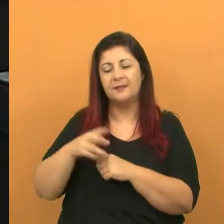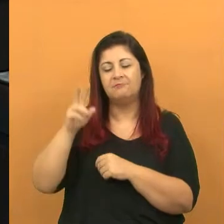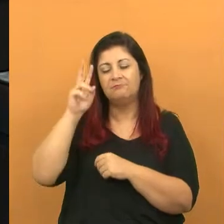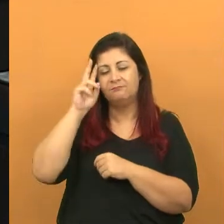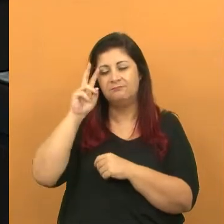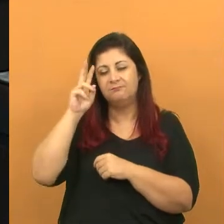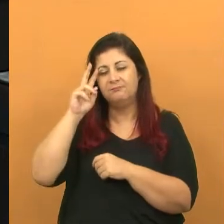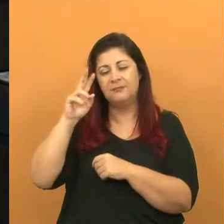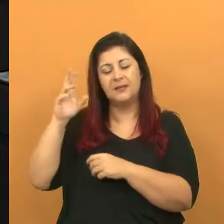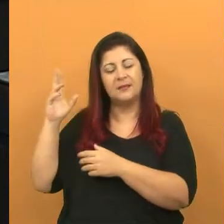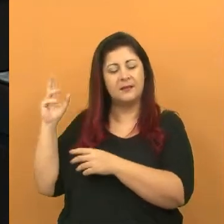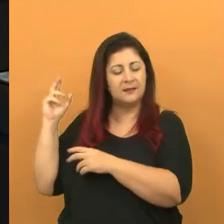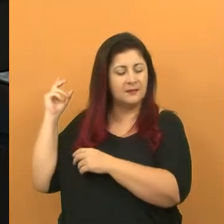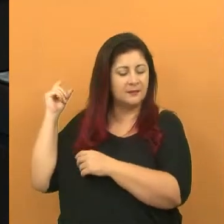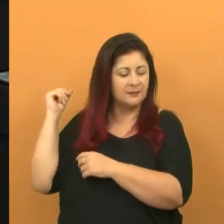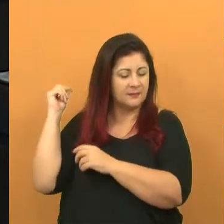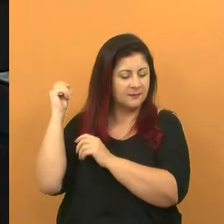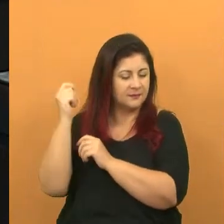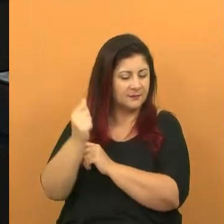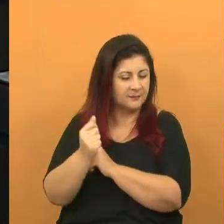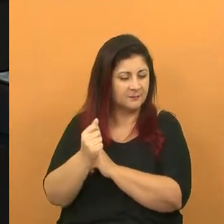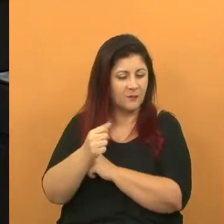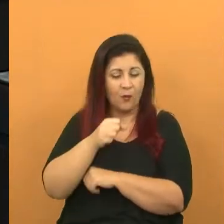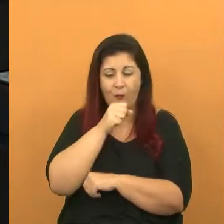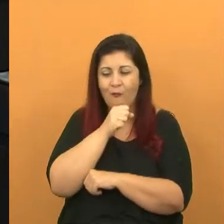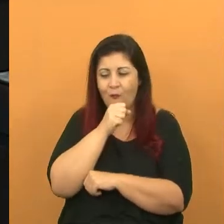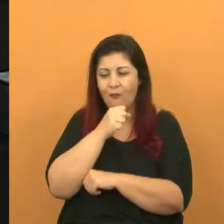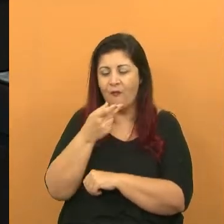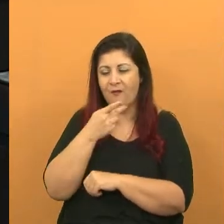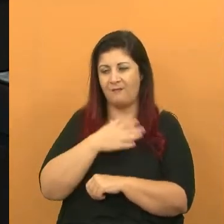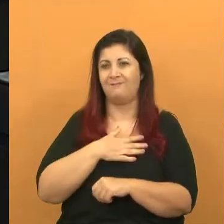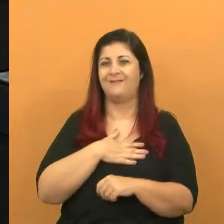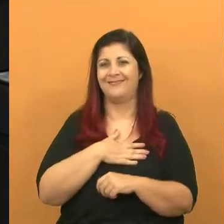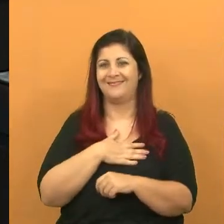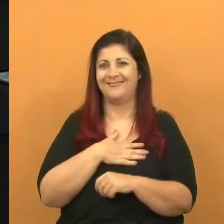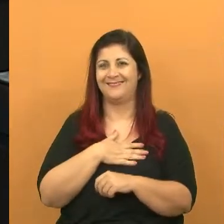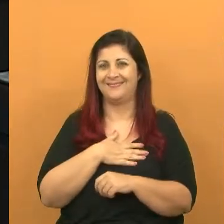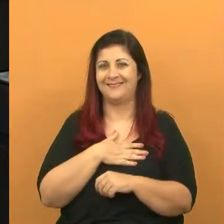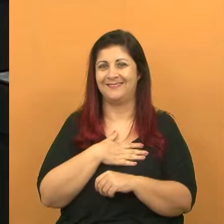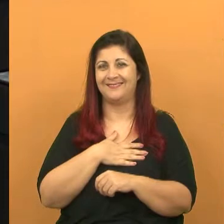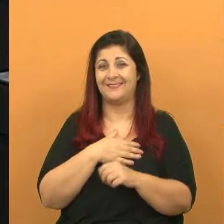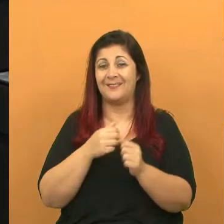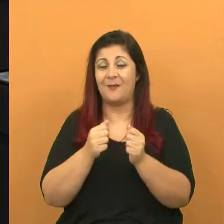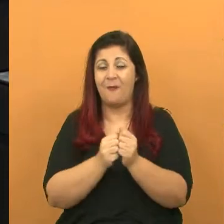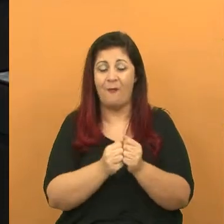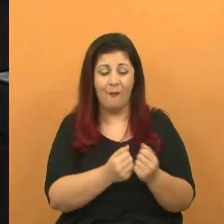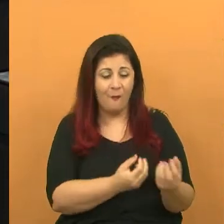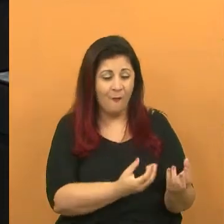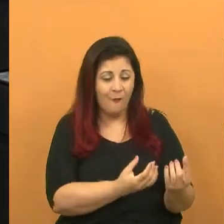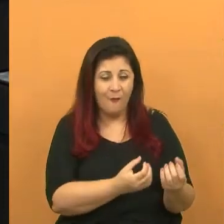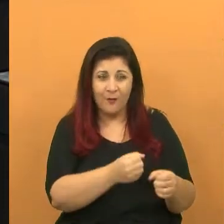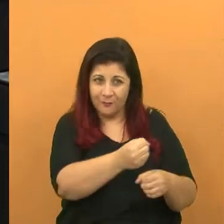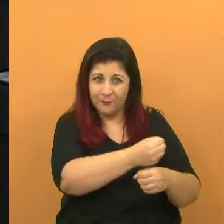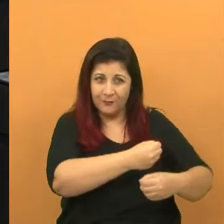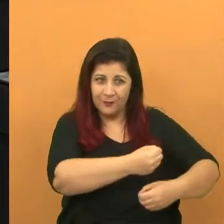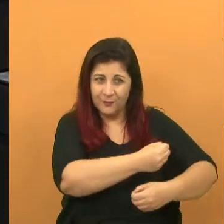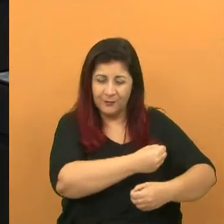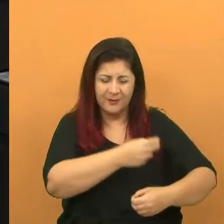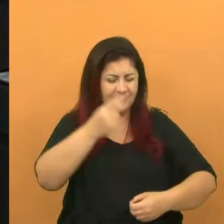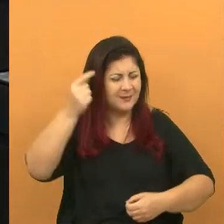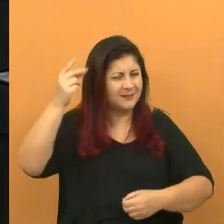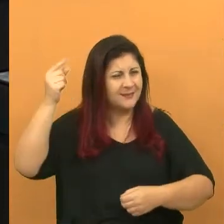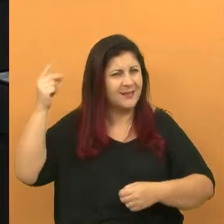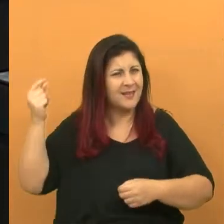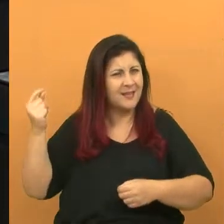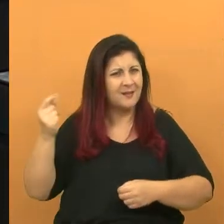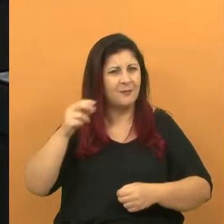e resgatei as histórias que o meu avô contava para mim, ao lado de um fogão de lenha, lá quando ele era vivo,